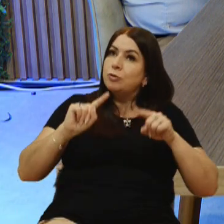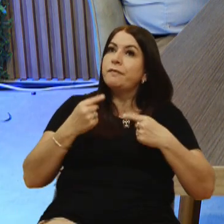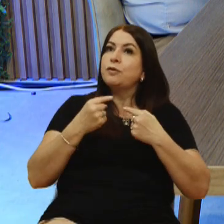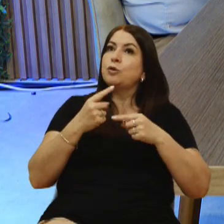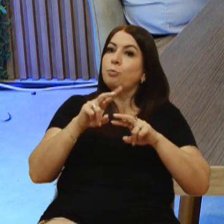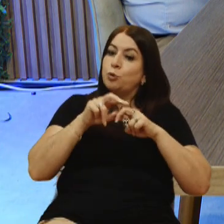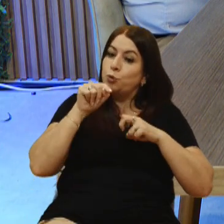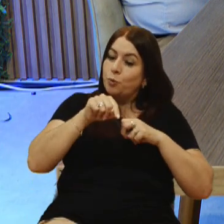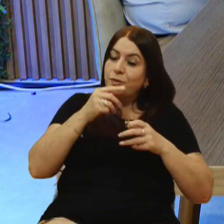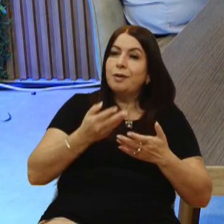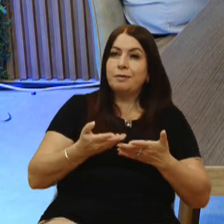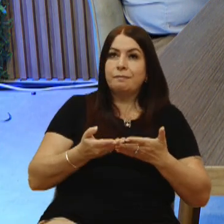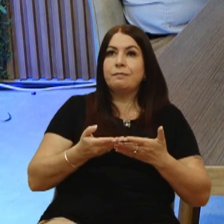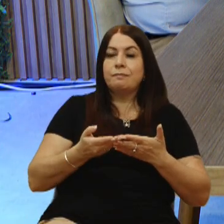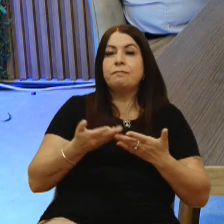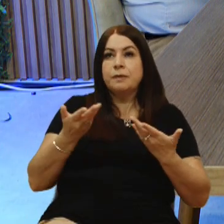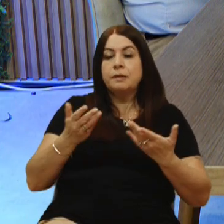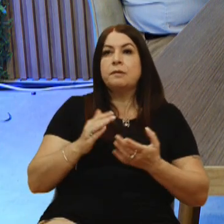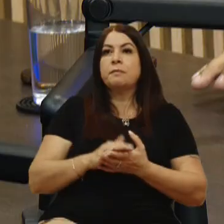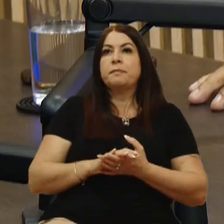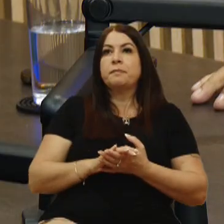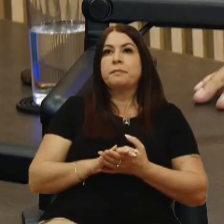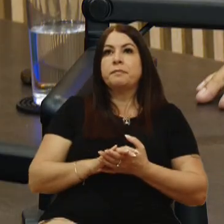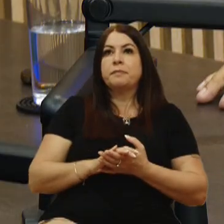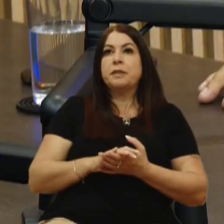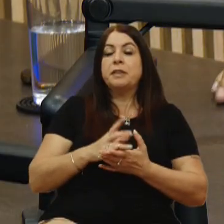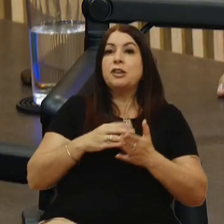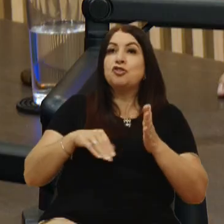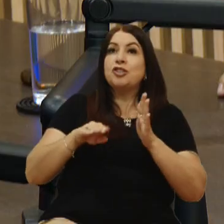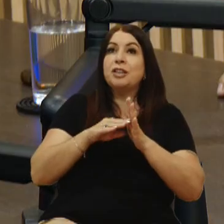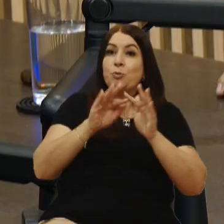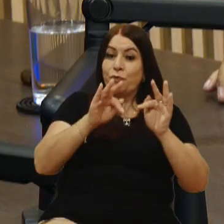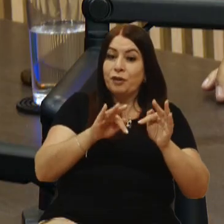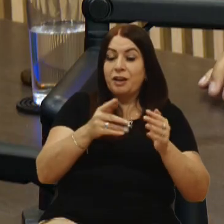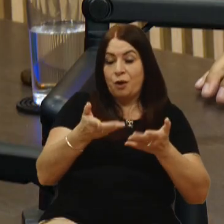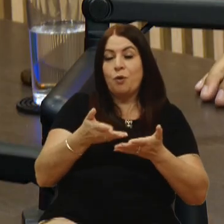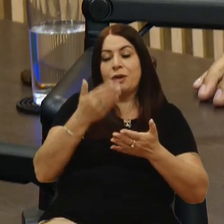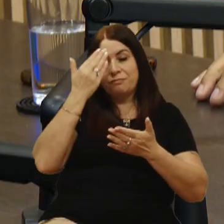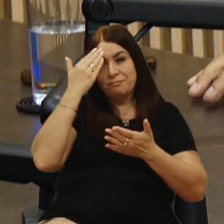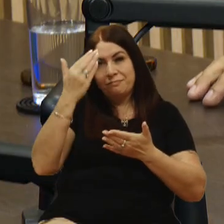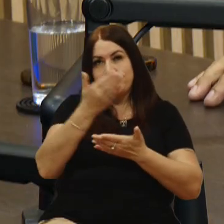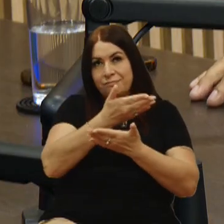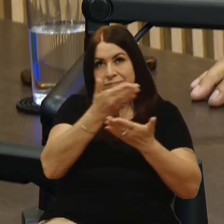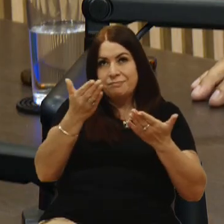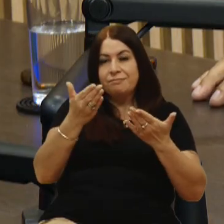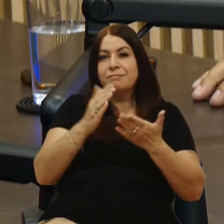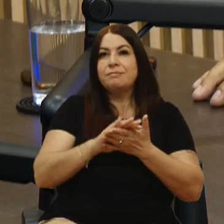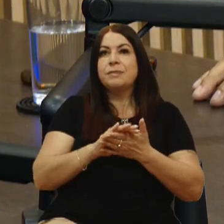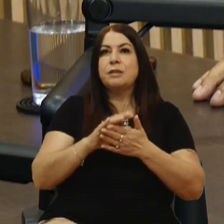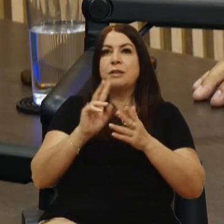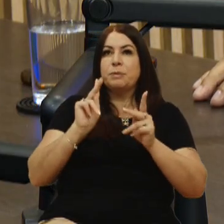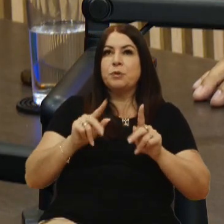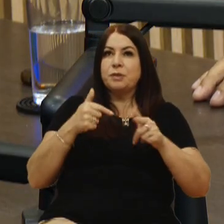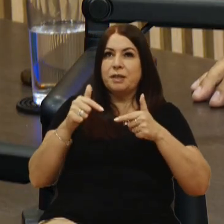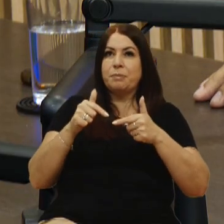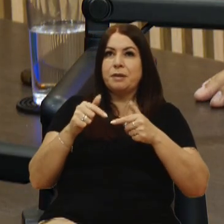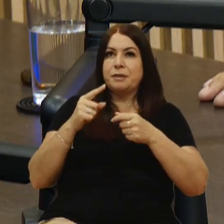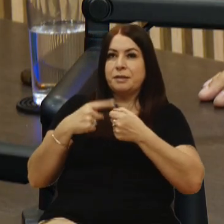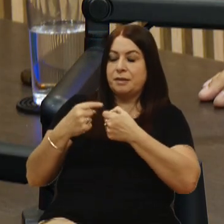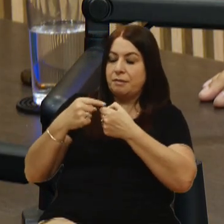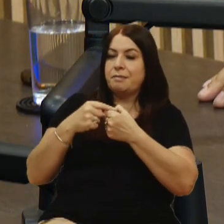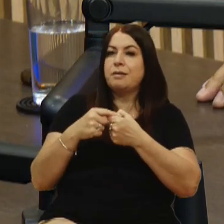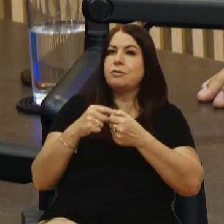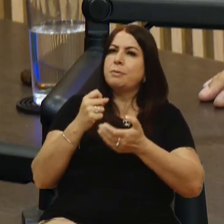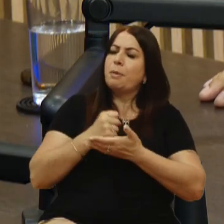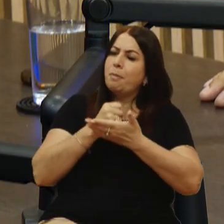isso que eu estou aqui, né? Então, já que a gente está chegando para o final, eu quero aqui agradecer muito os trabalhadores da nossa cidade, que sempre